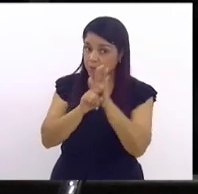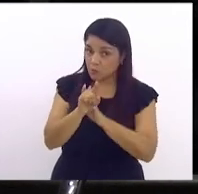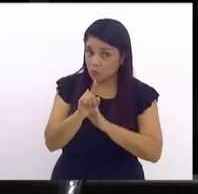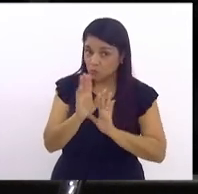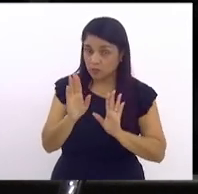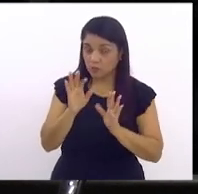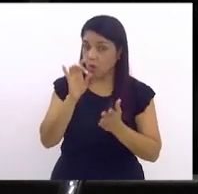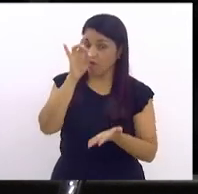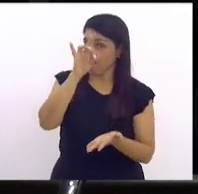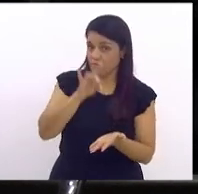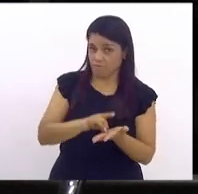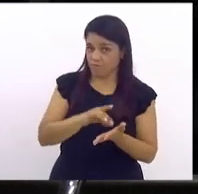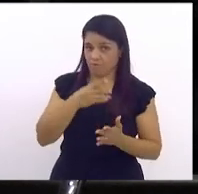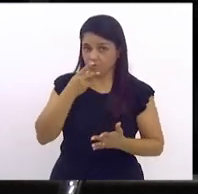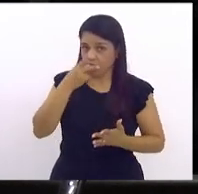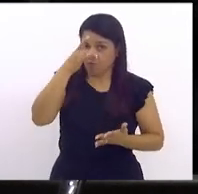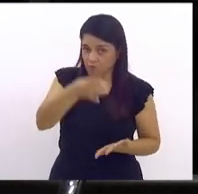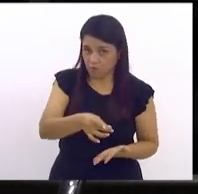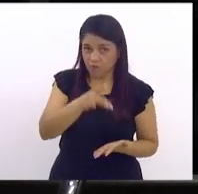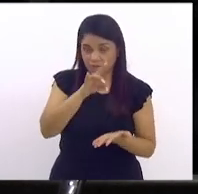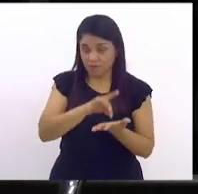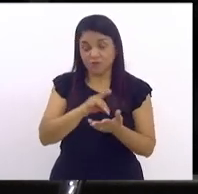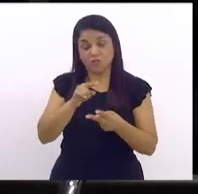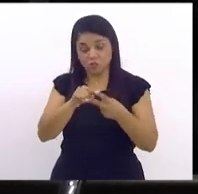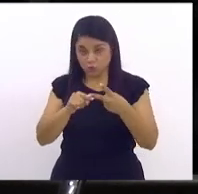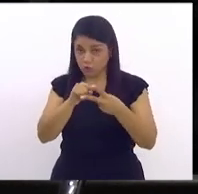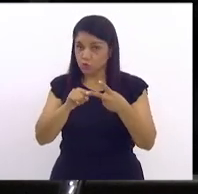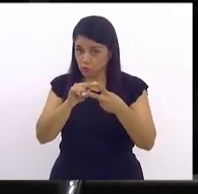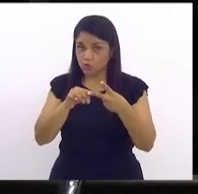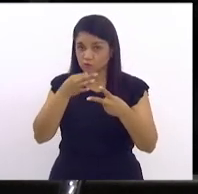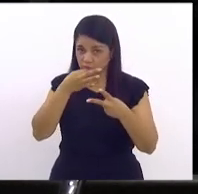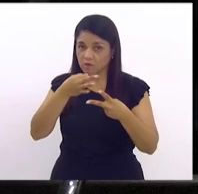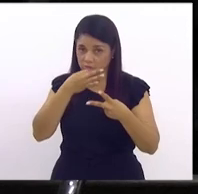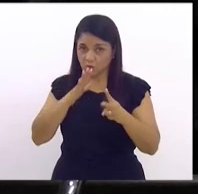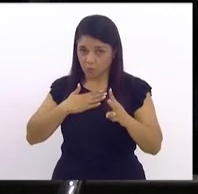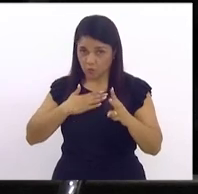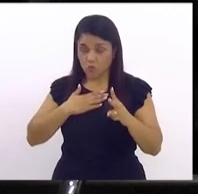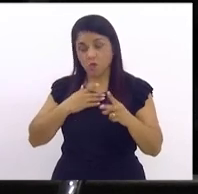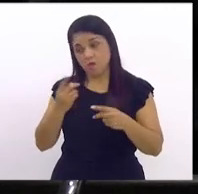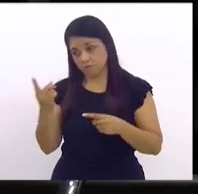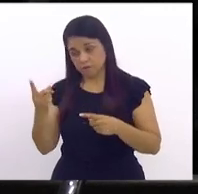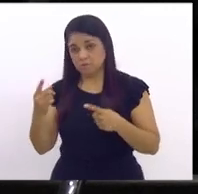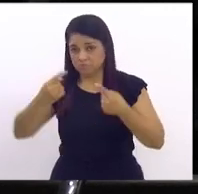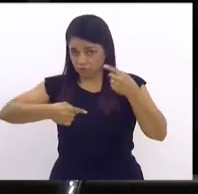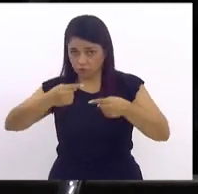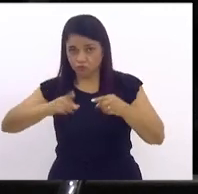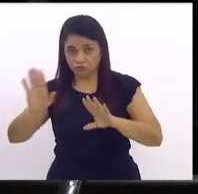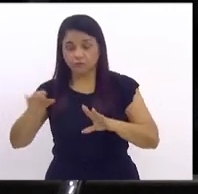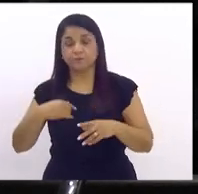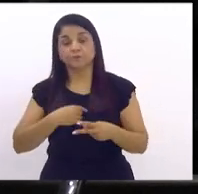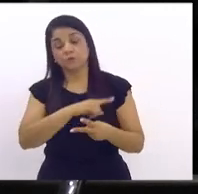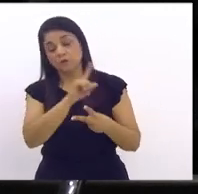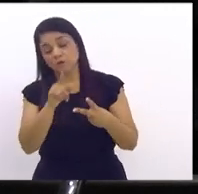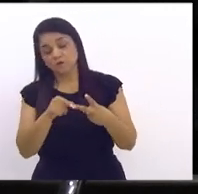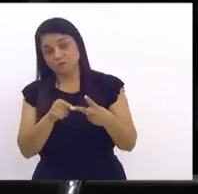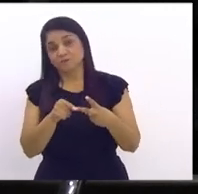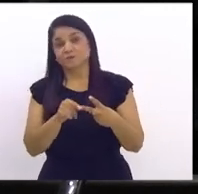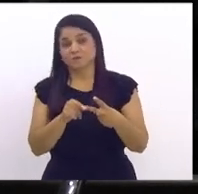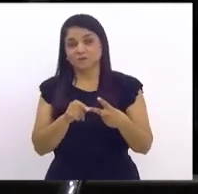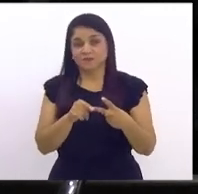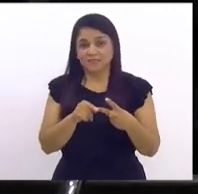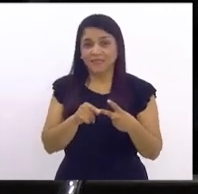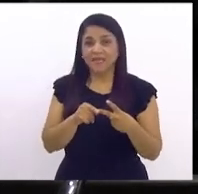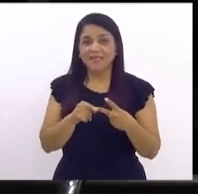afirmativa. Vossa Excelência me permite, deputado. Não, mas deixa eu fazer os dois questionamentos, o senhor rebate os dois. Pois não. O segundo, que,